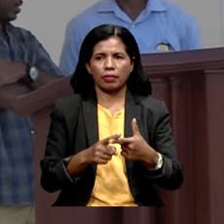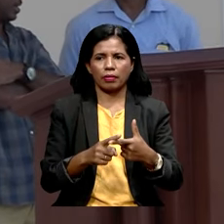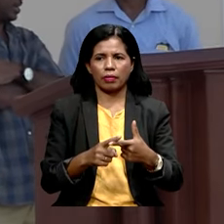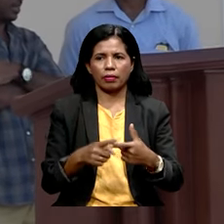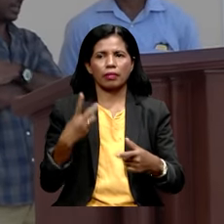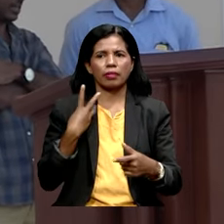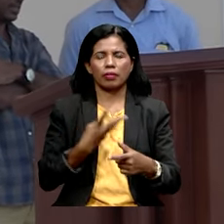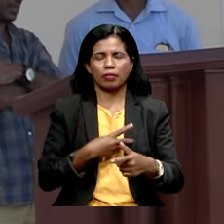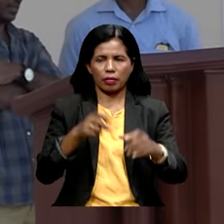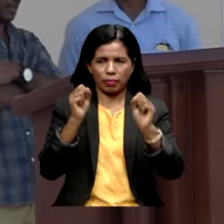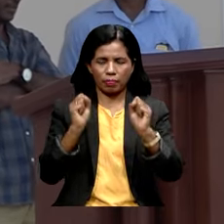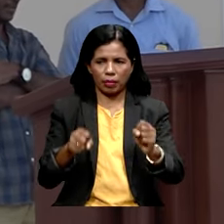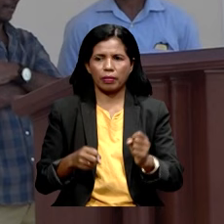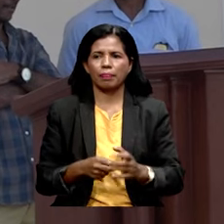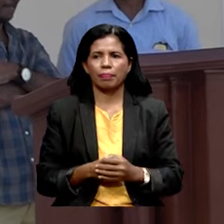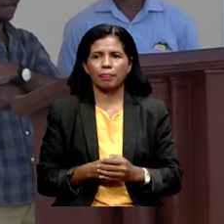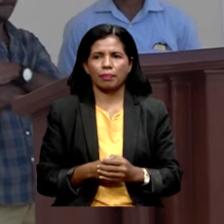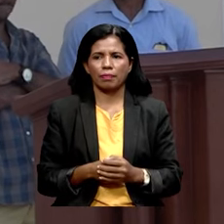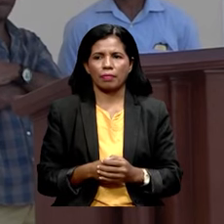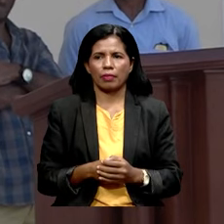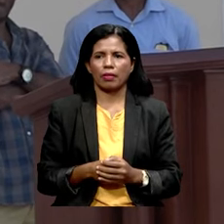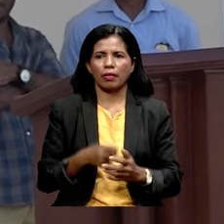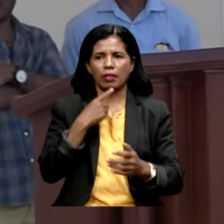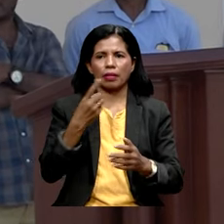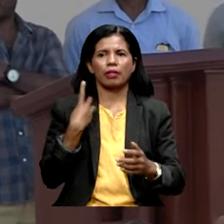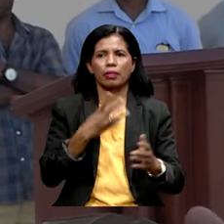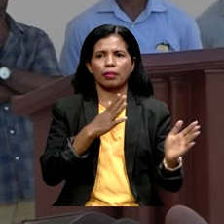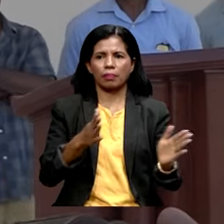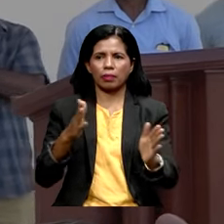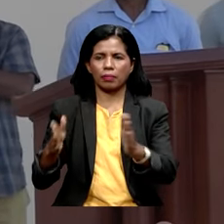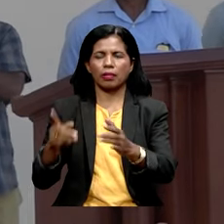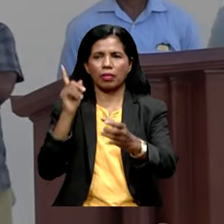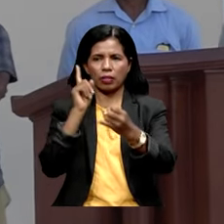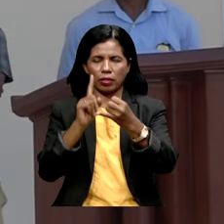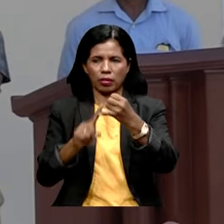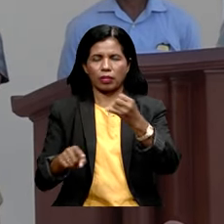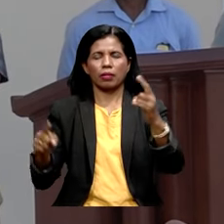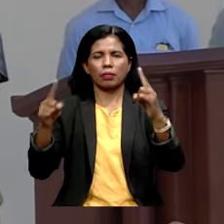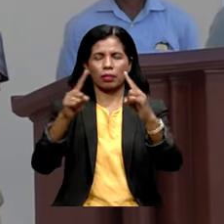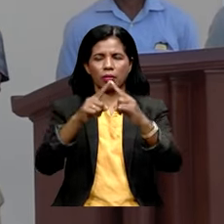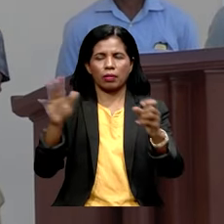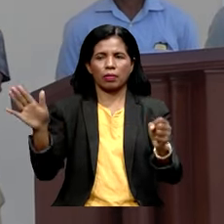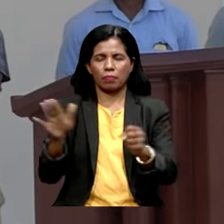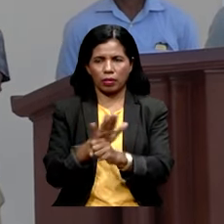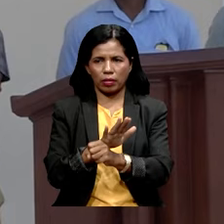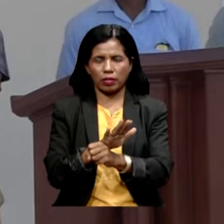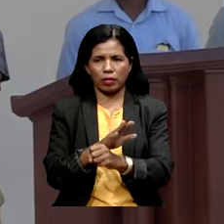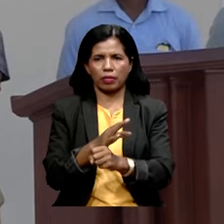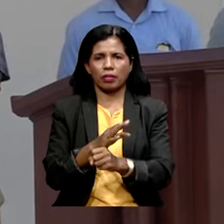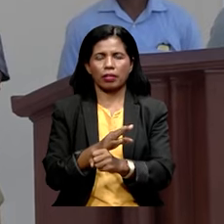ita bele hanesan di hanon ita preparasaun ikus atu kompleta de tona